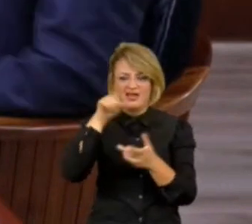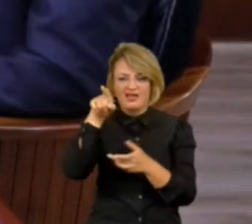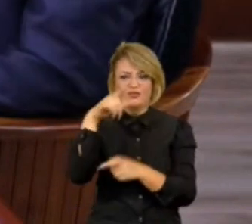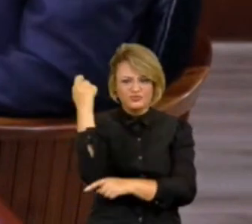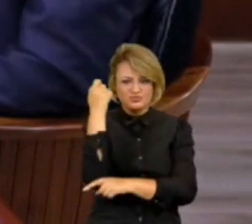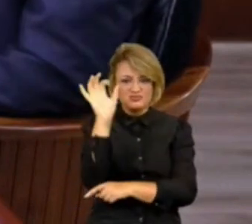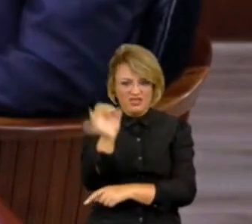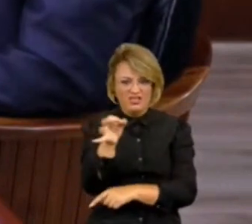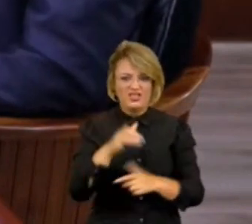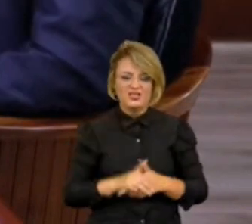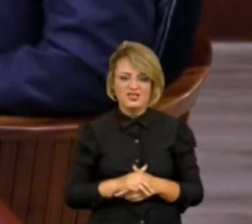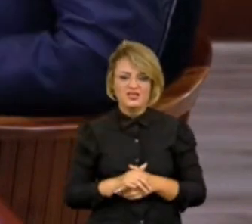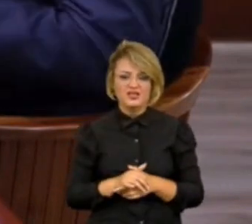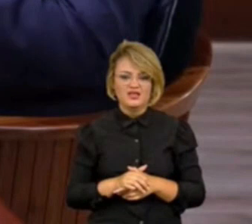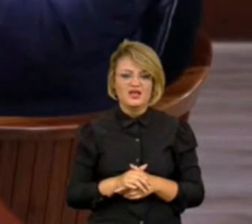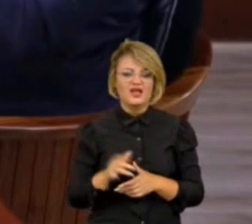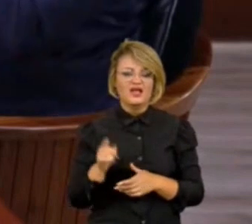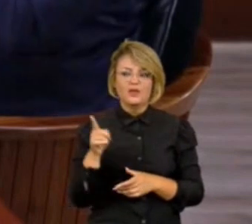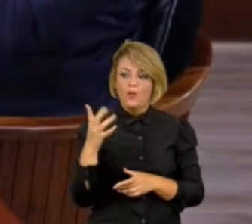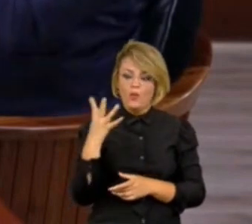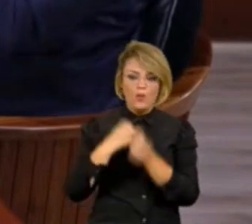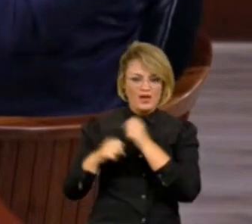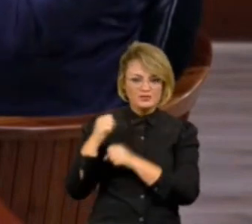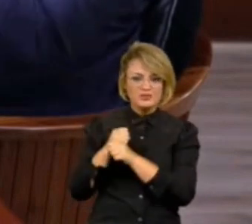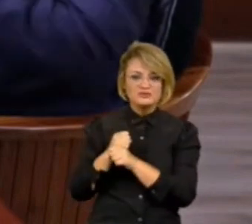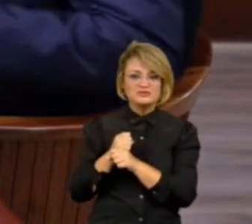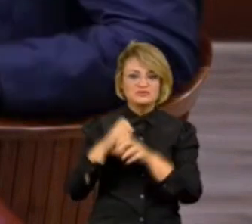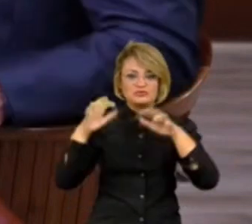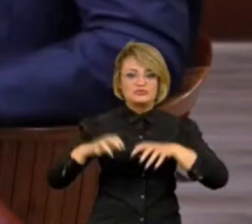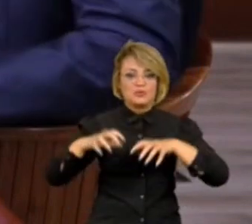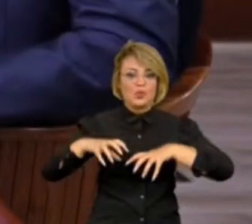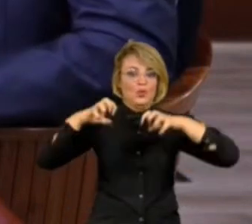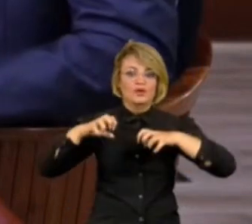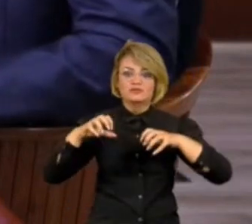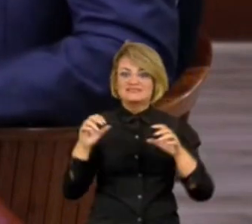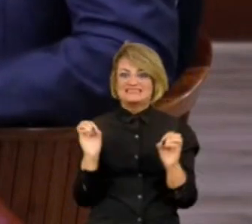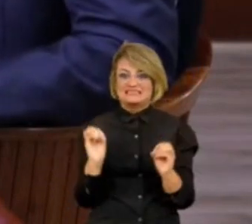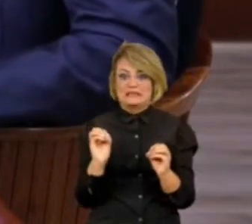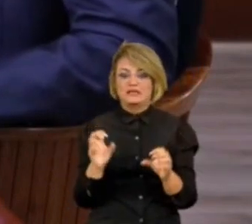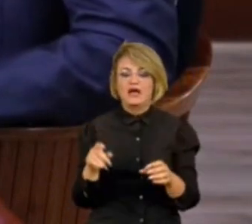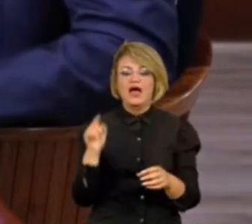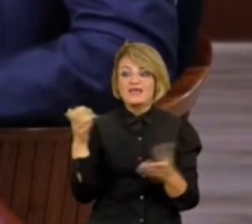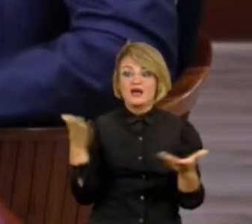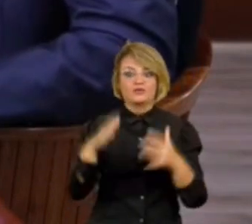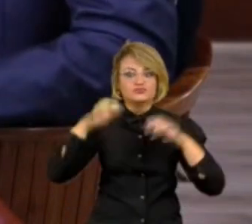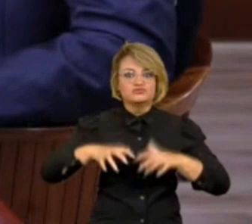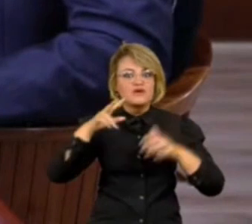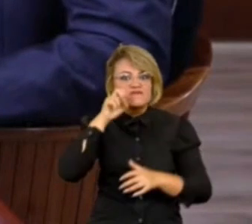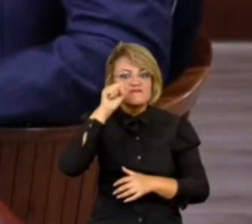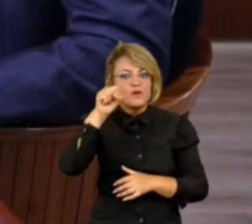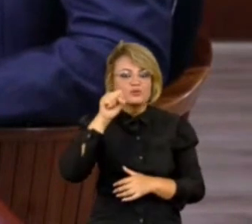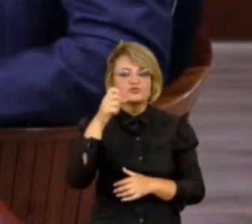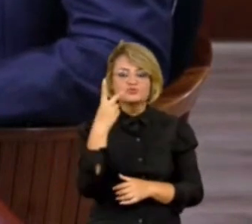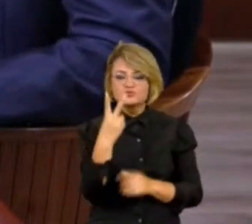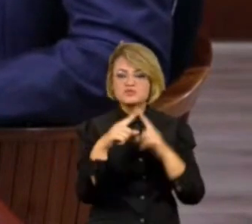últimos 4 anos foram 3 anos de seca, e essa é a segunda chuva horrorosa que o Rio Grande do Sul está vivendo esse ano, né? Parece que essa é pior